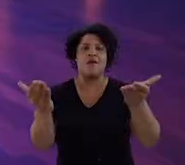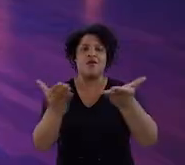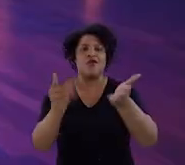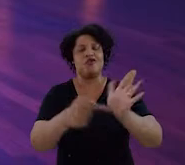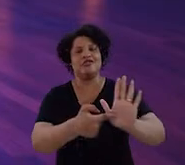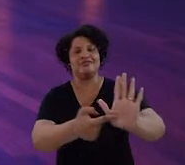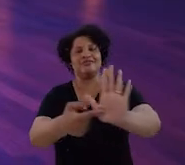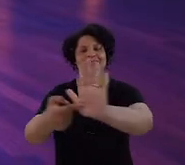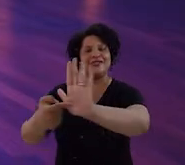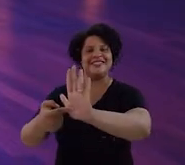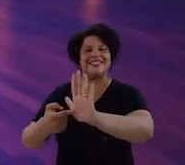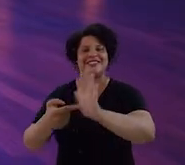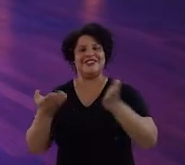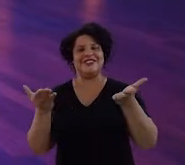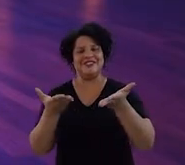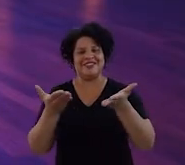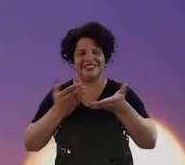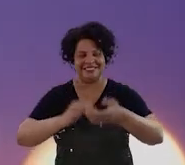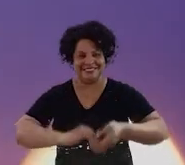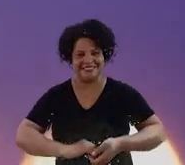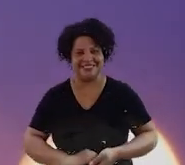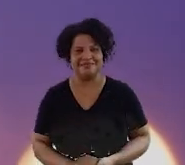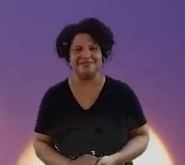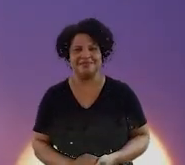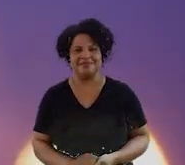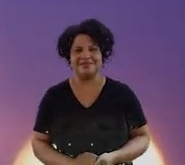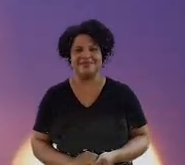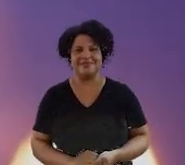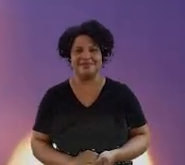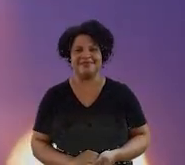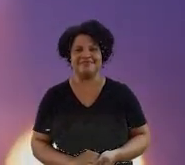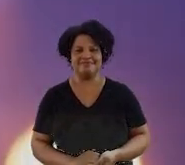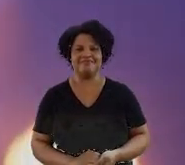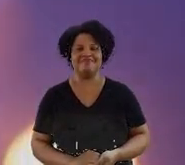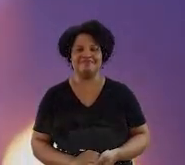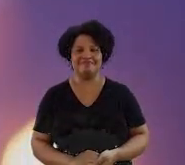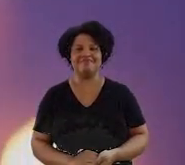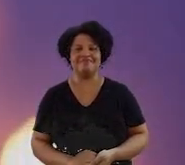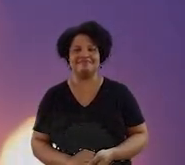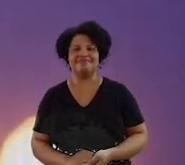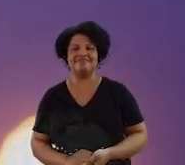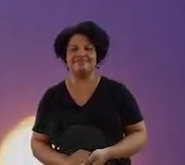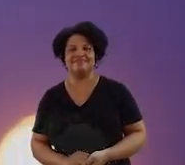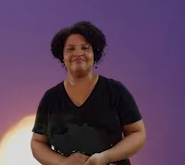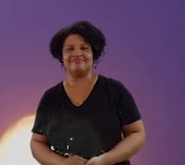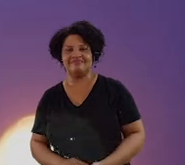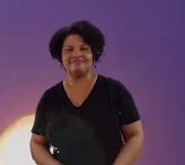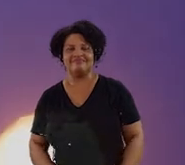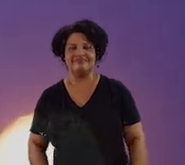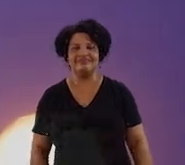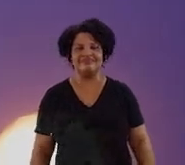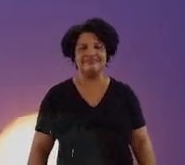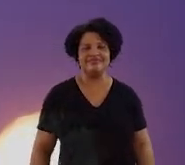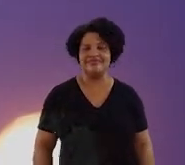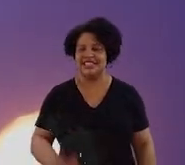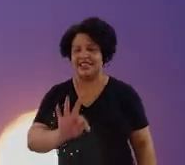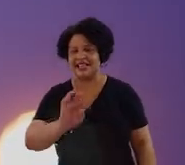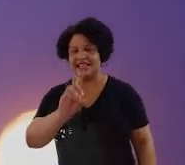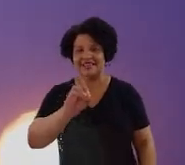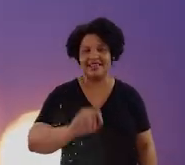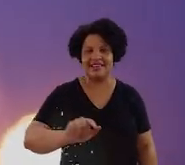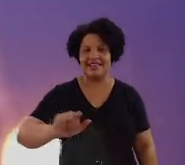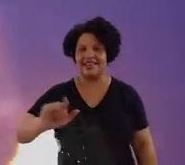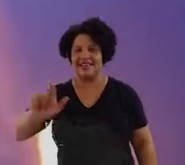hoje. Yeah, TDL, yeah, Terror da Leste,